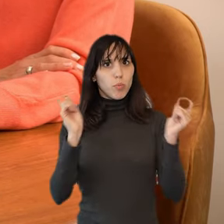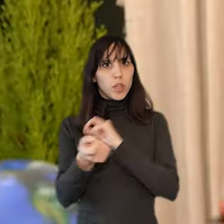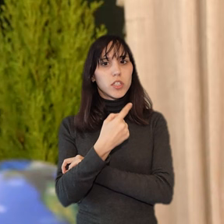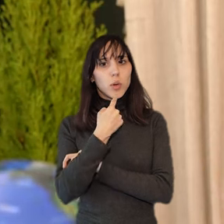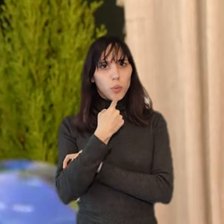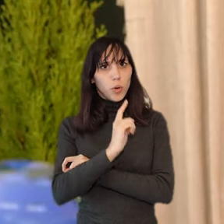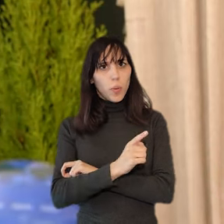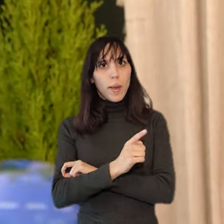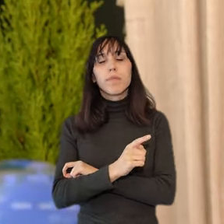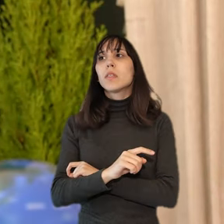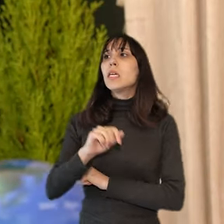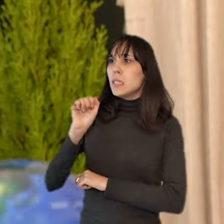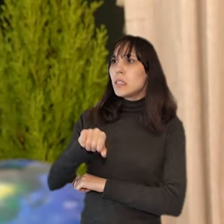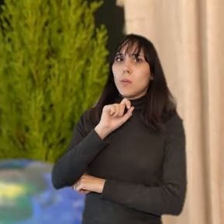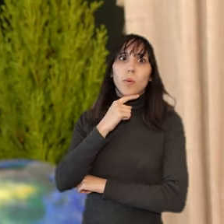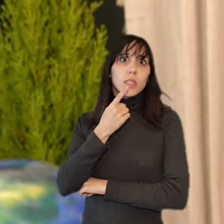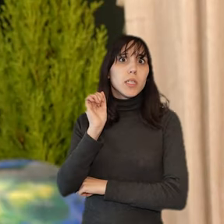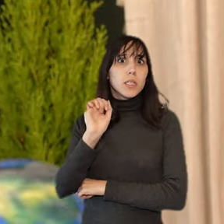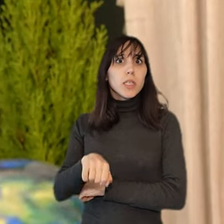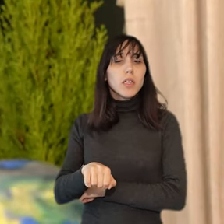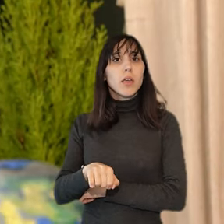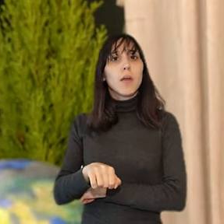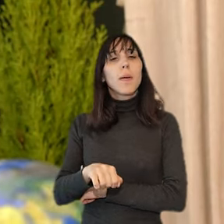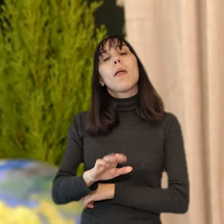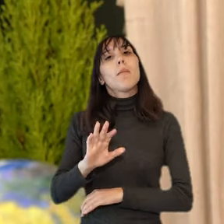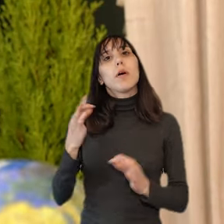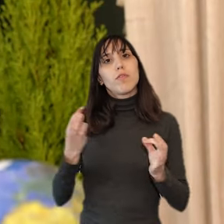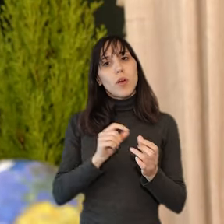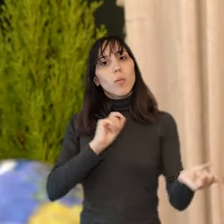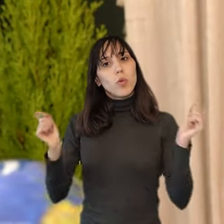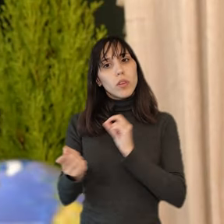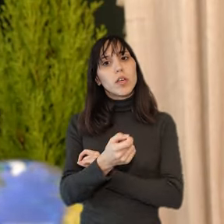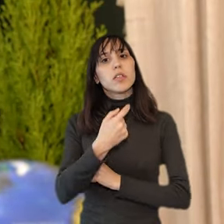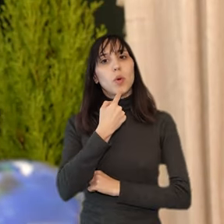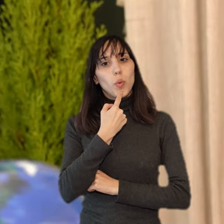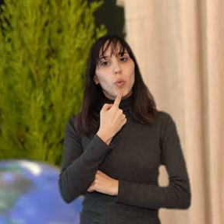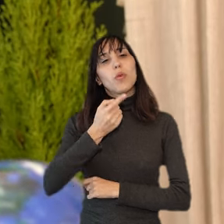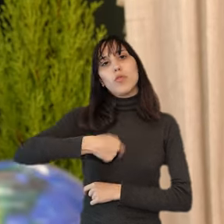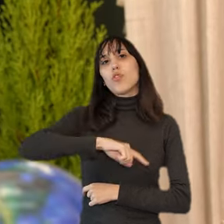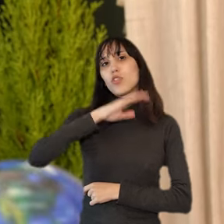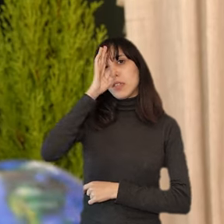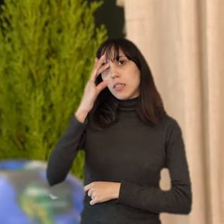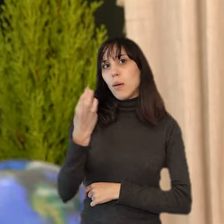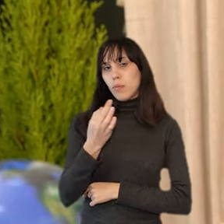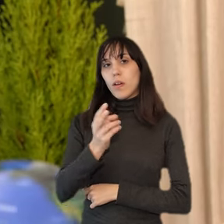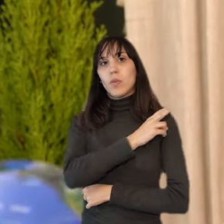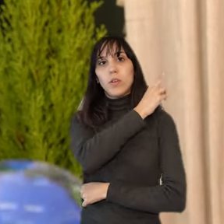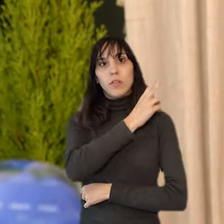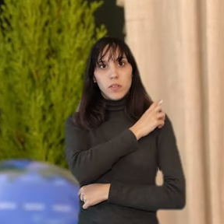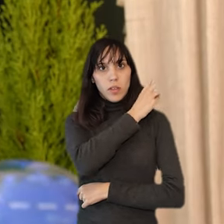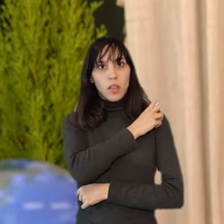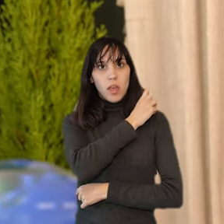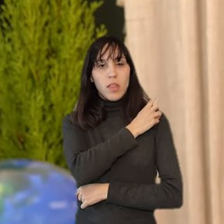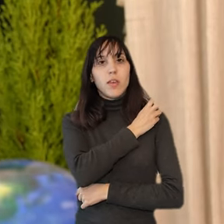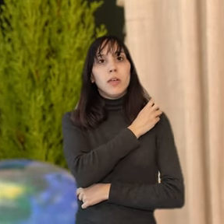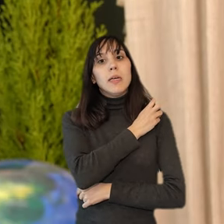Maria podemos dizer que sim podemos dizer que realmente Há uma grande mudança eh nós sabemos que também as Universidades têm